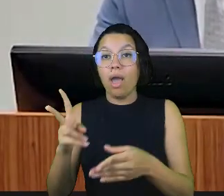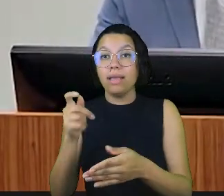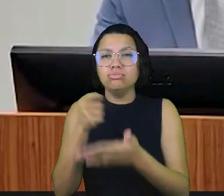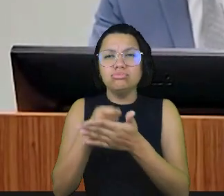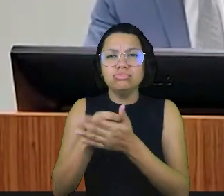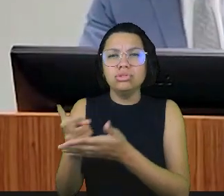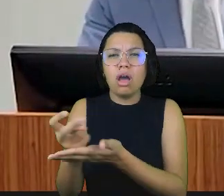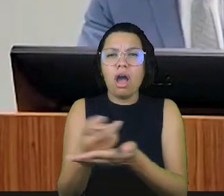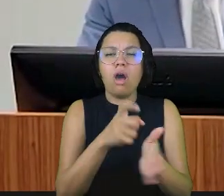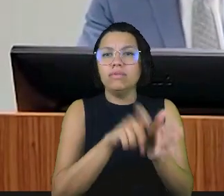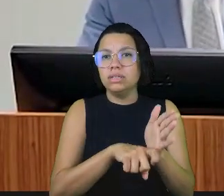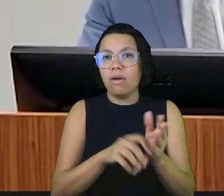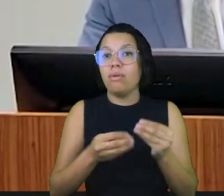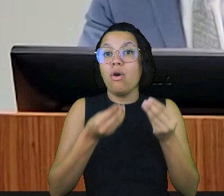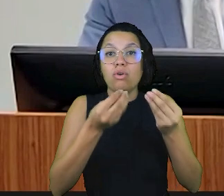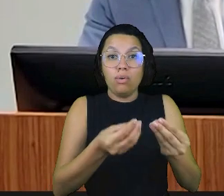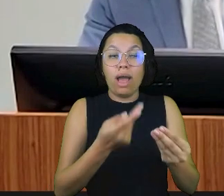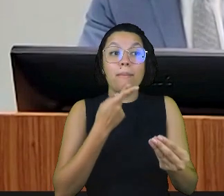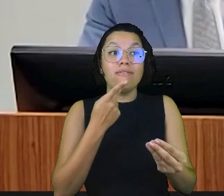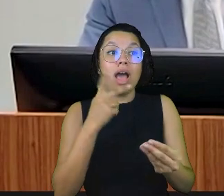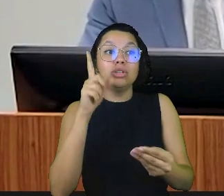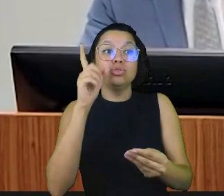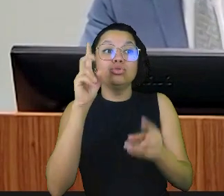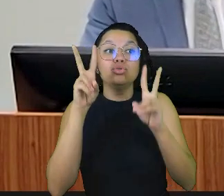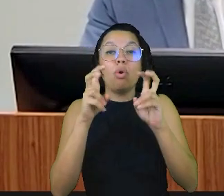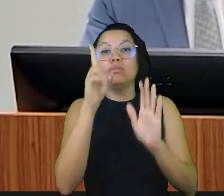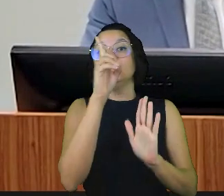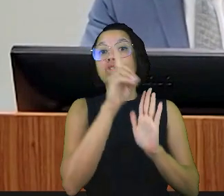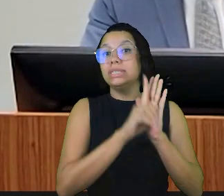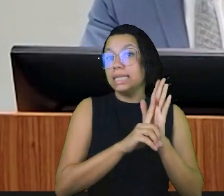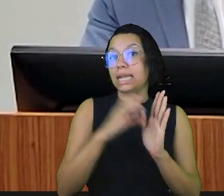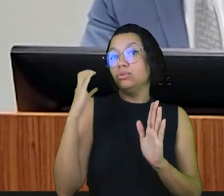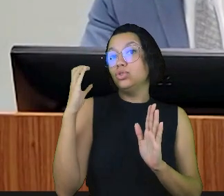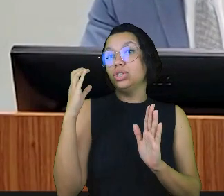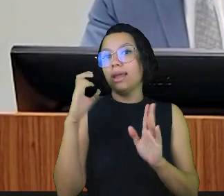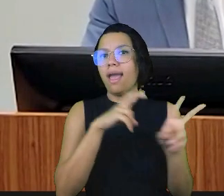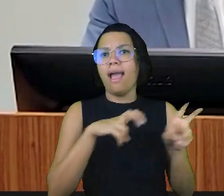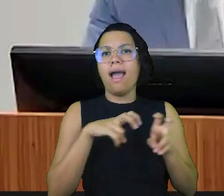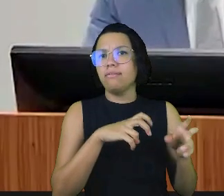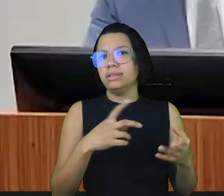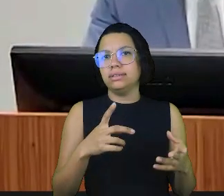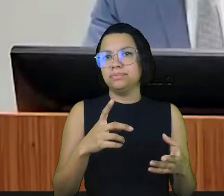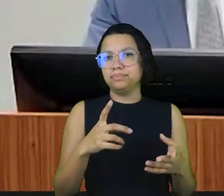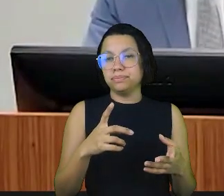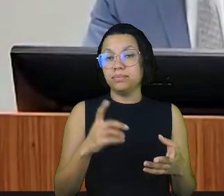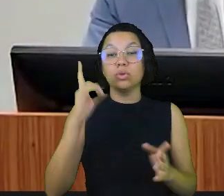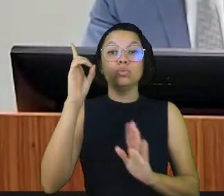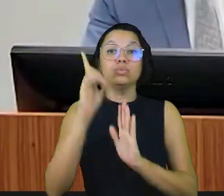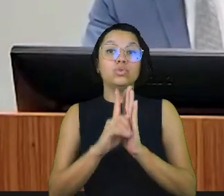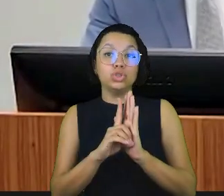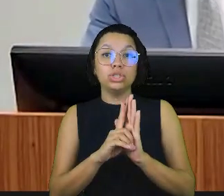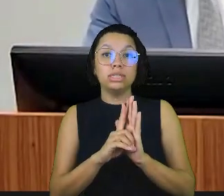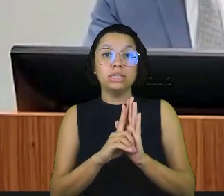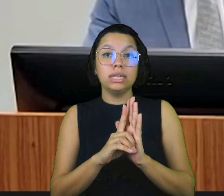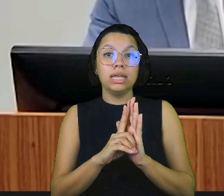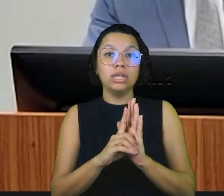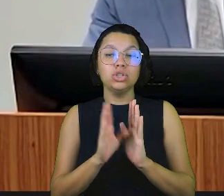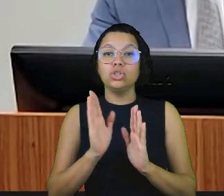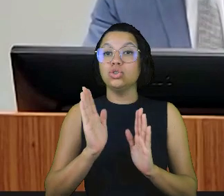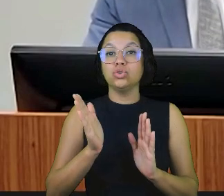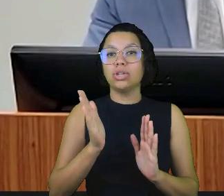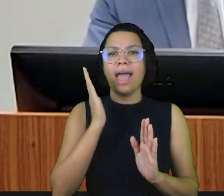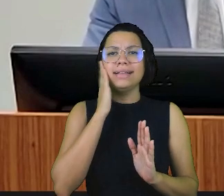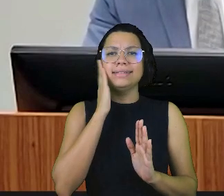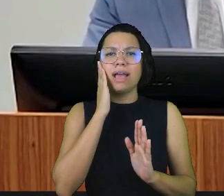para falar sobre o direito creditório da fazenda. O direito creditório da fazenda, por